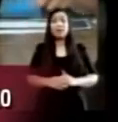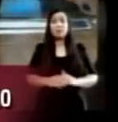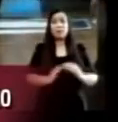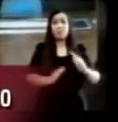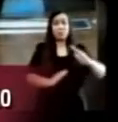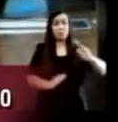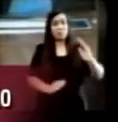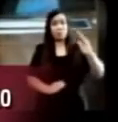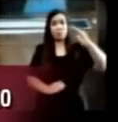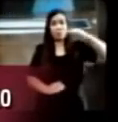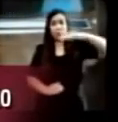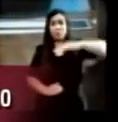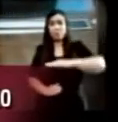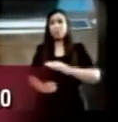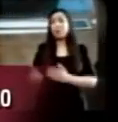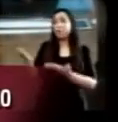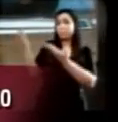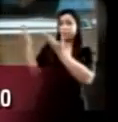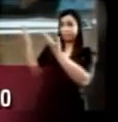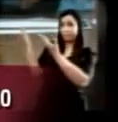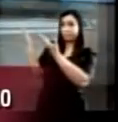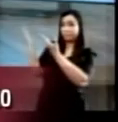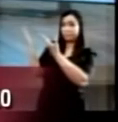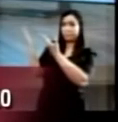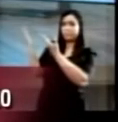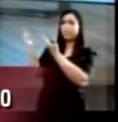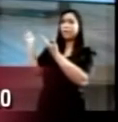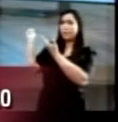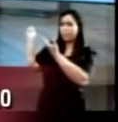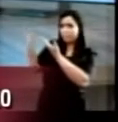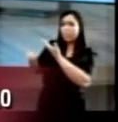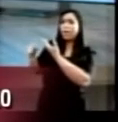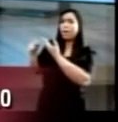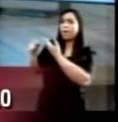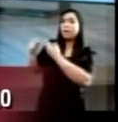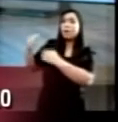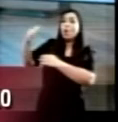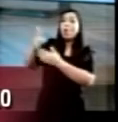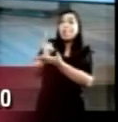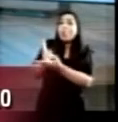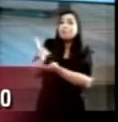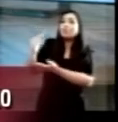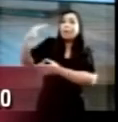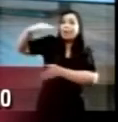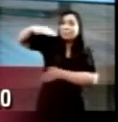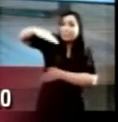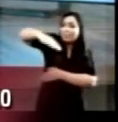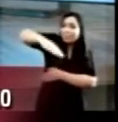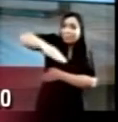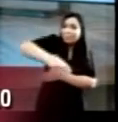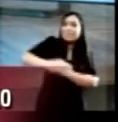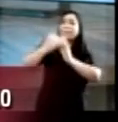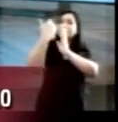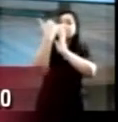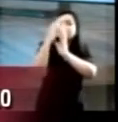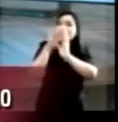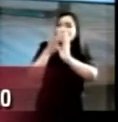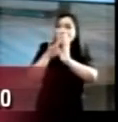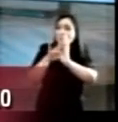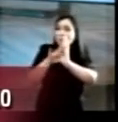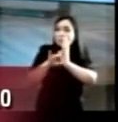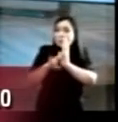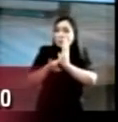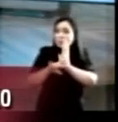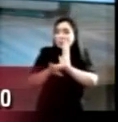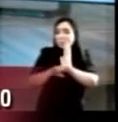curva, o passo anterior, ela poderia continuar descendo e depois atingir um patamar